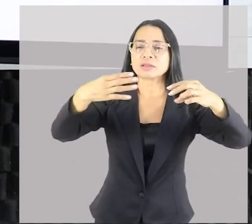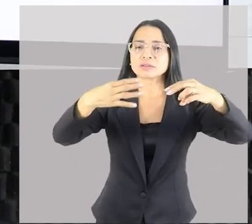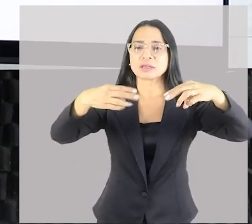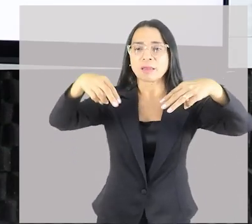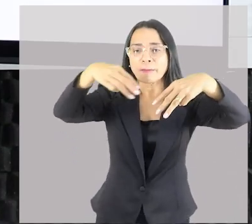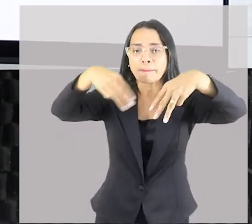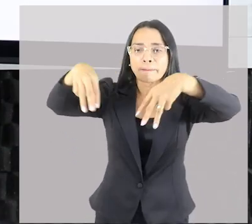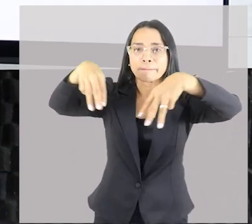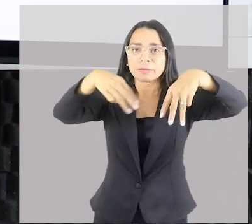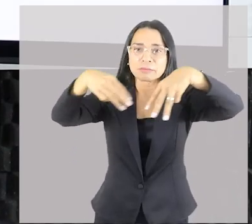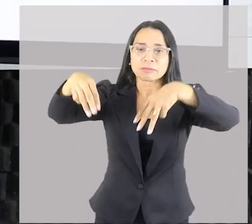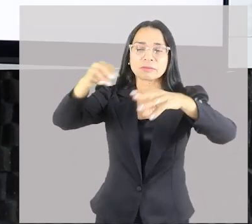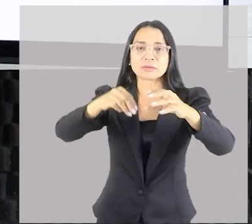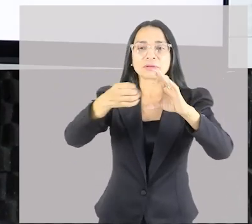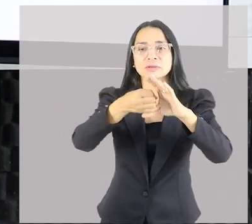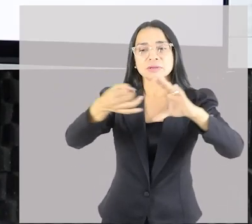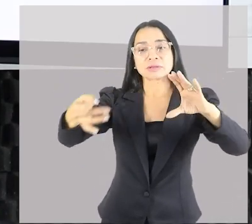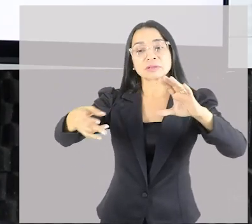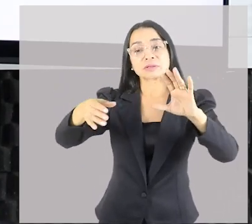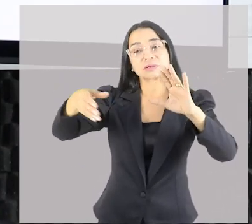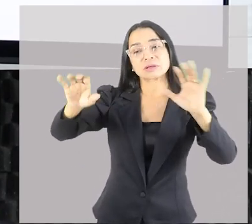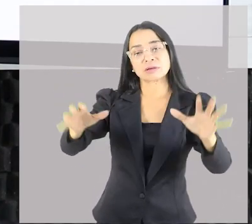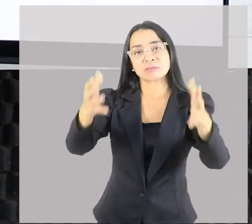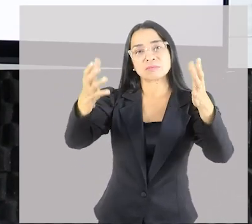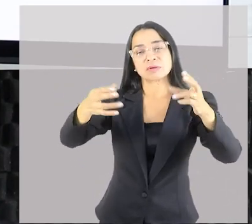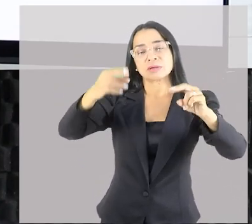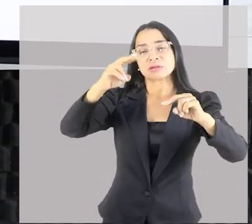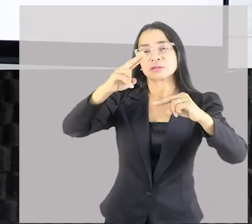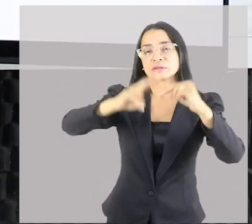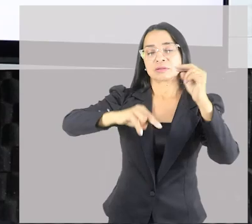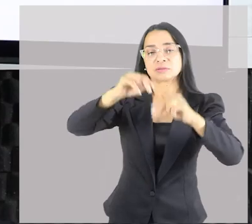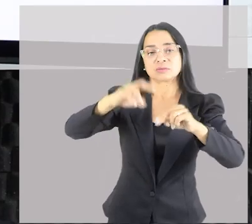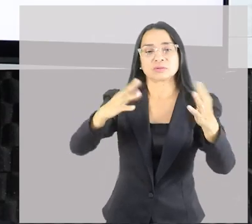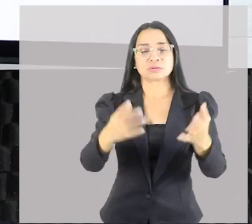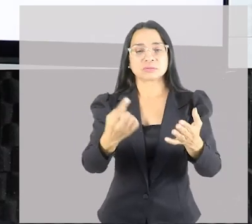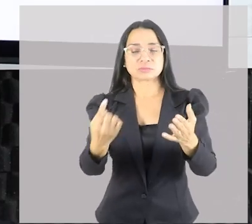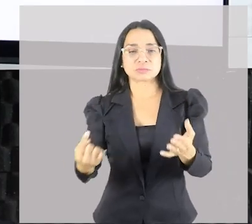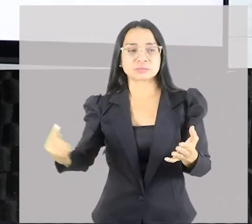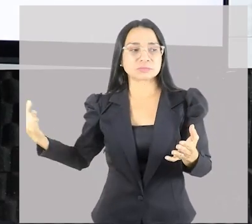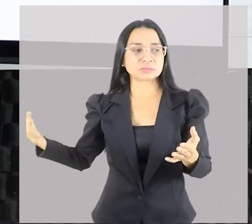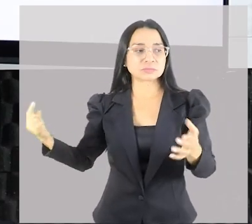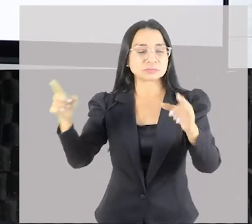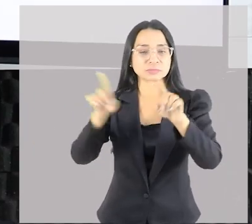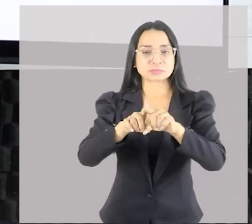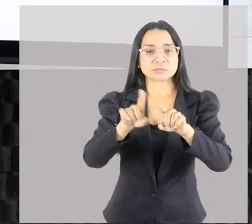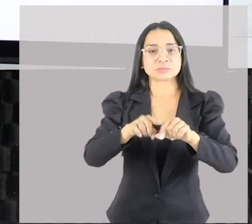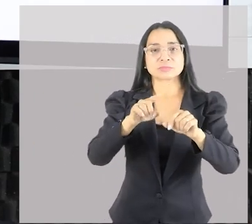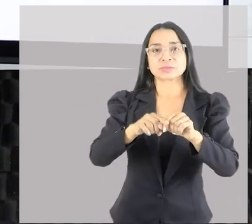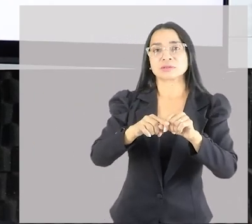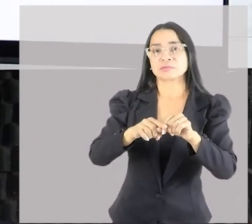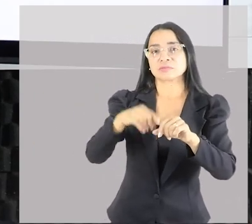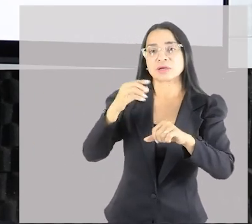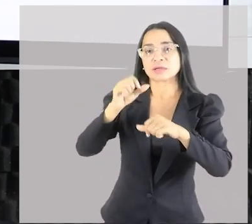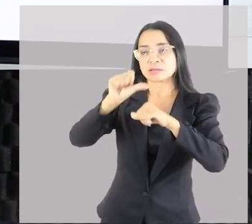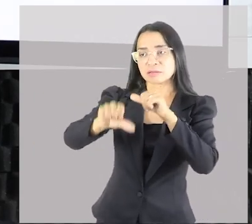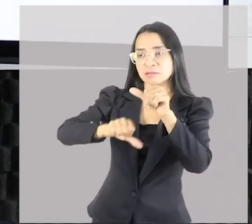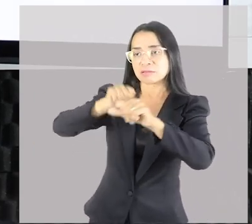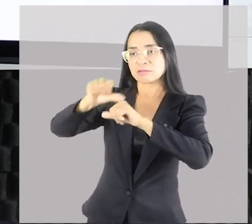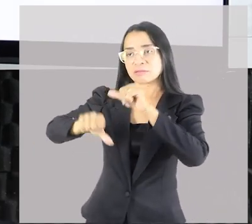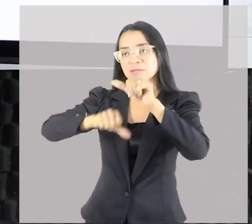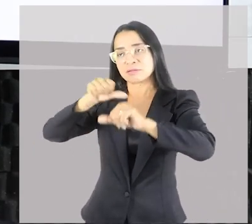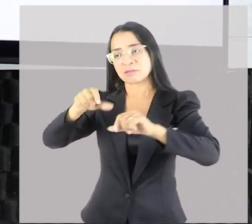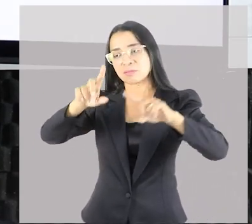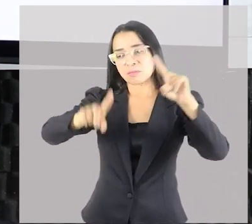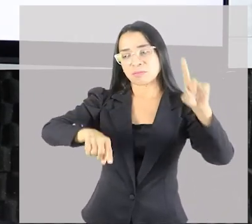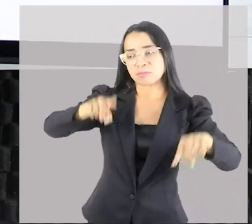festa de São João. Então, o bumbo meu boi se apresenta dentro desses arraiais. E aí, ele vai rodando vários arraiais durante uma